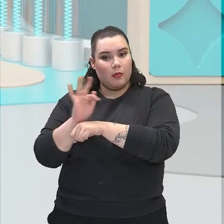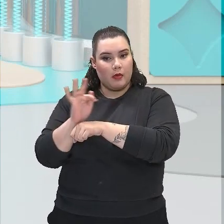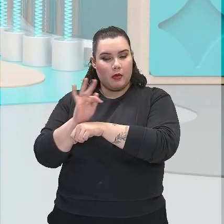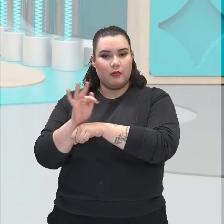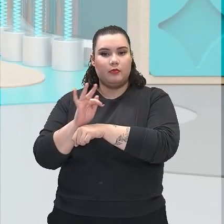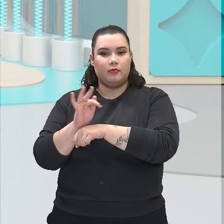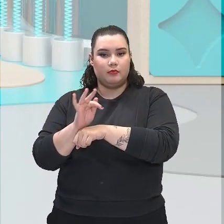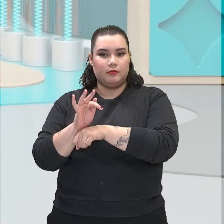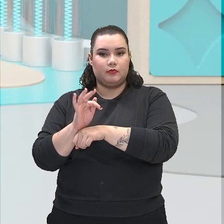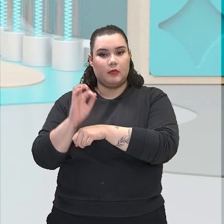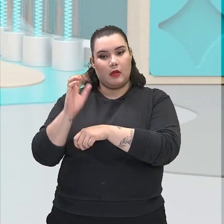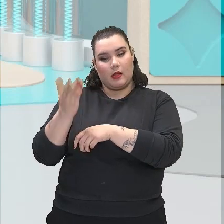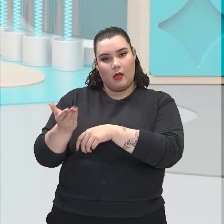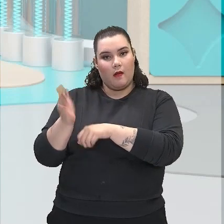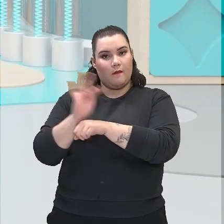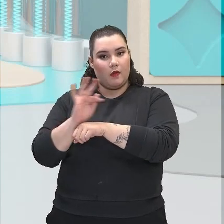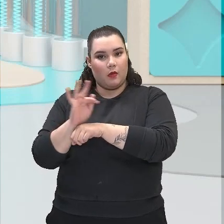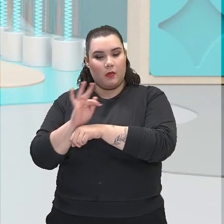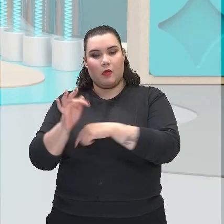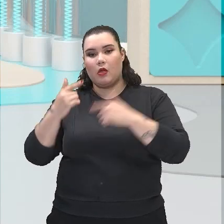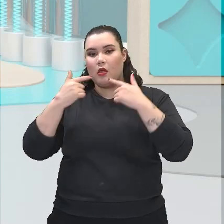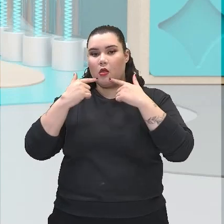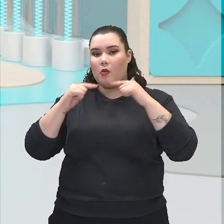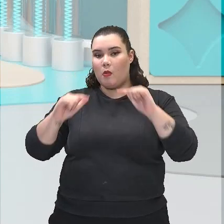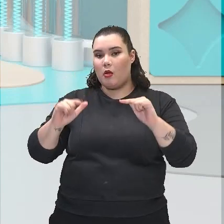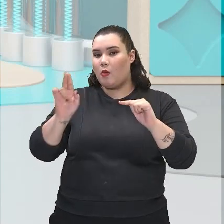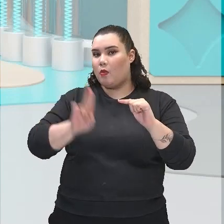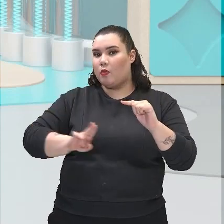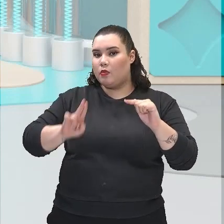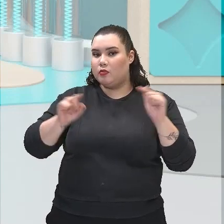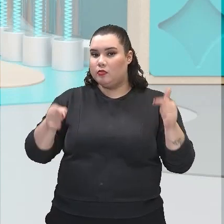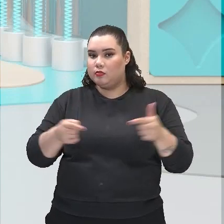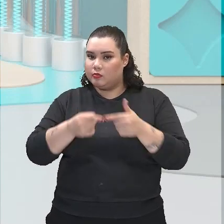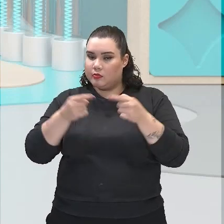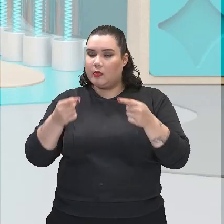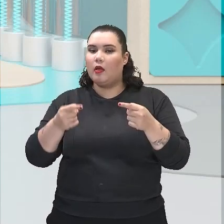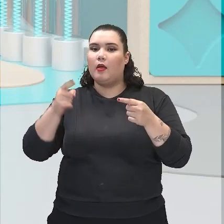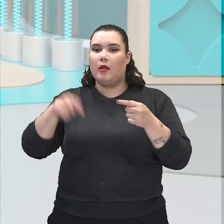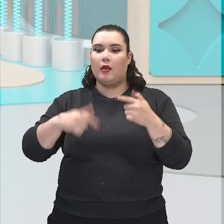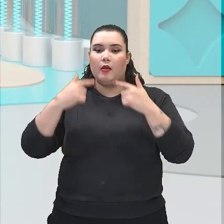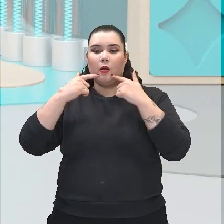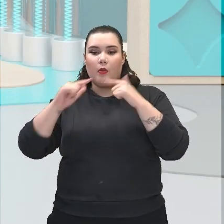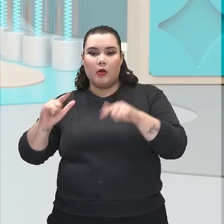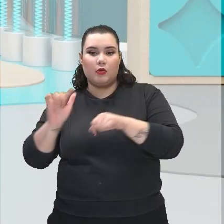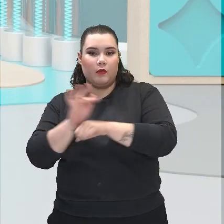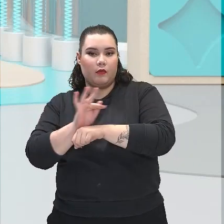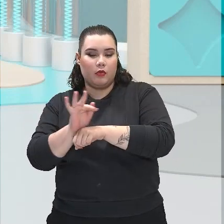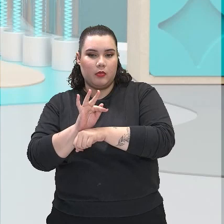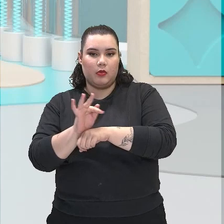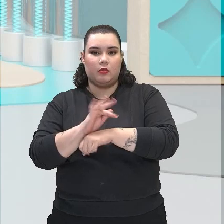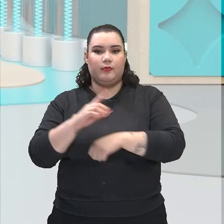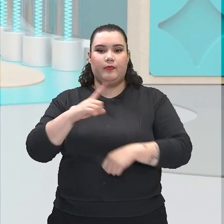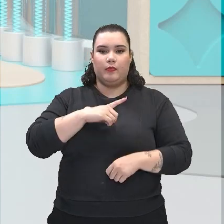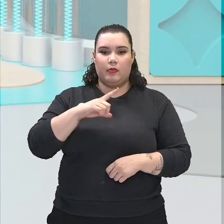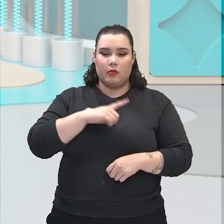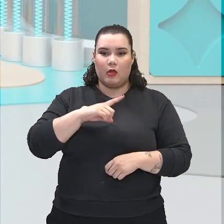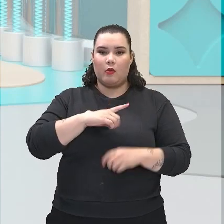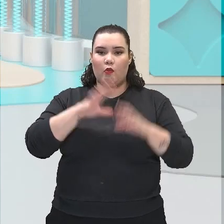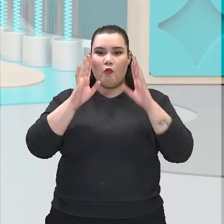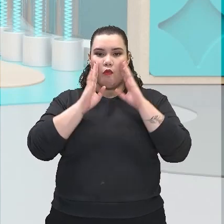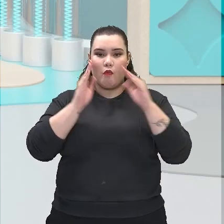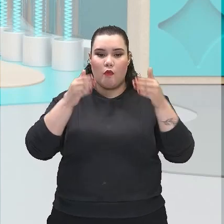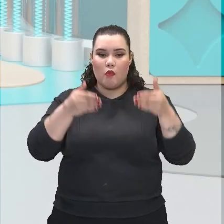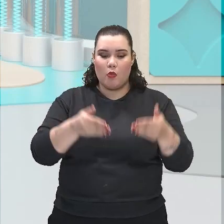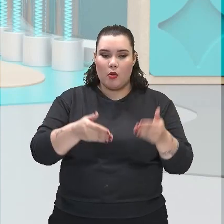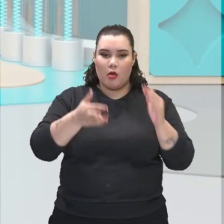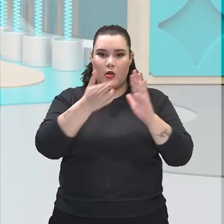E por serem formais, qual é a linguagem que será utilizada? A linguagem formal, aquela que vai estar mais voltada para